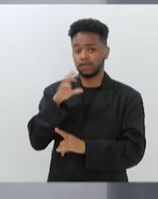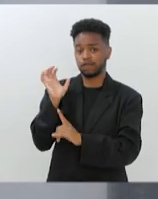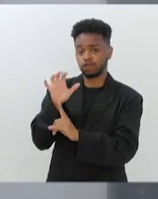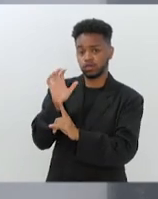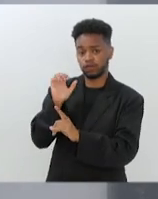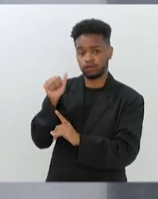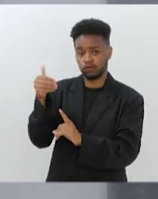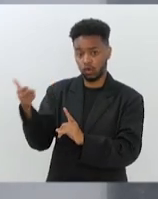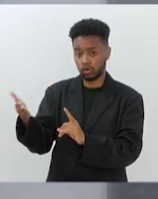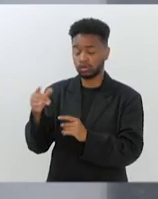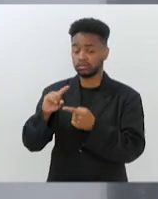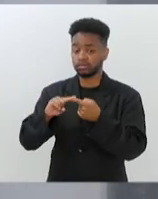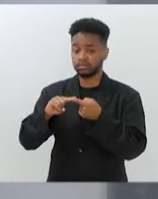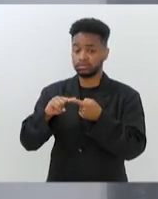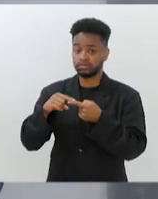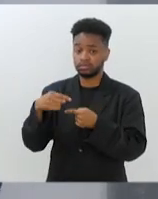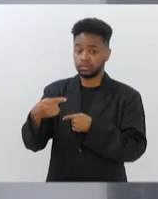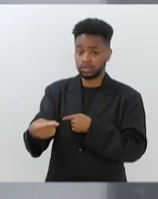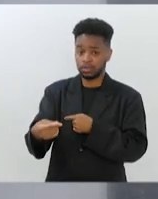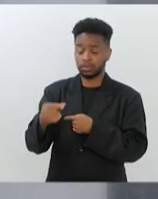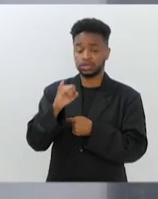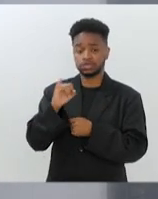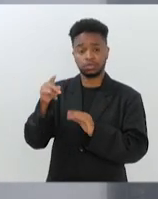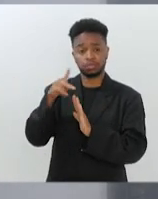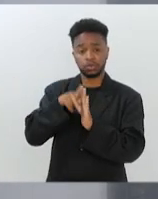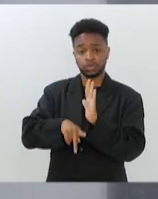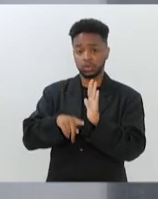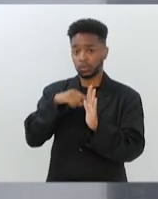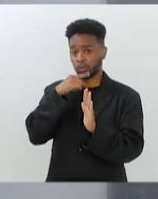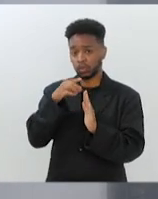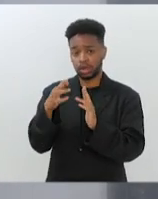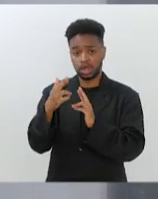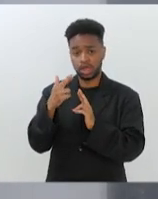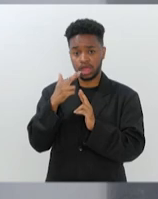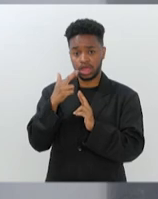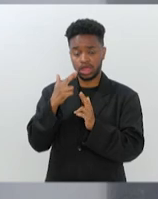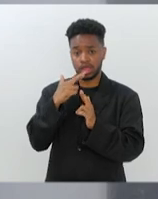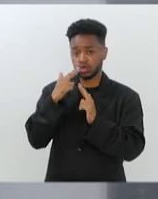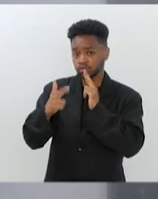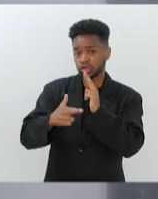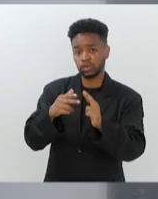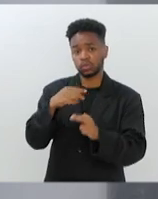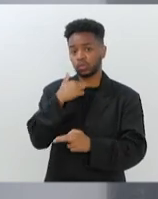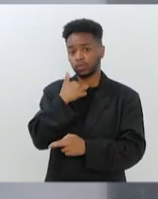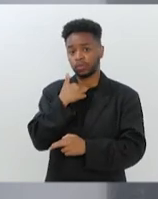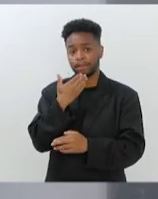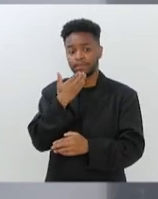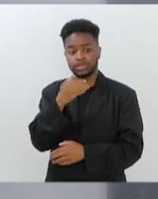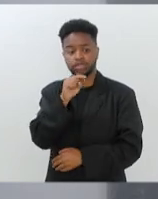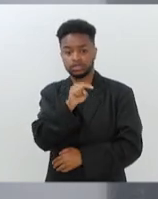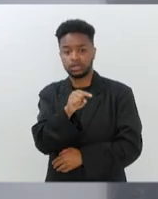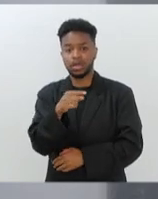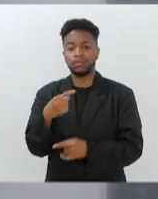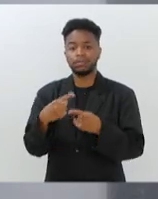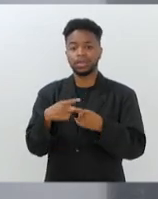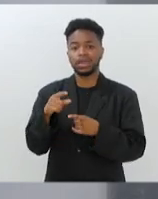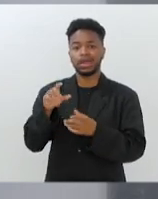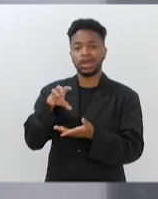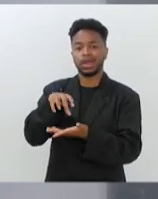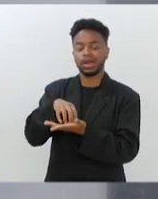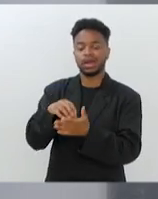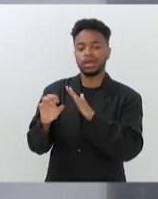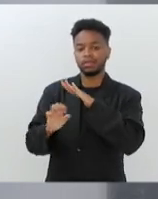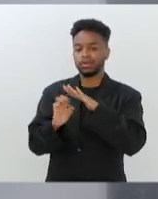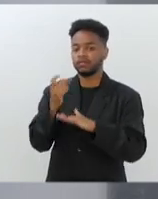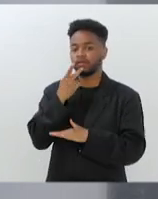amanhã ou depois se a se o projeto não tiver resultado ninguém pode cobrar da agência porque falar olha eu determinei que fosse assim